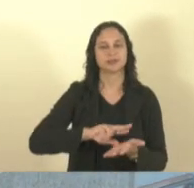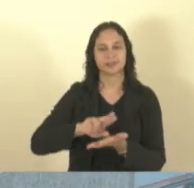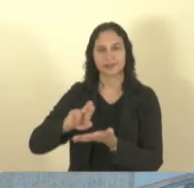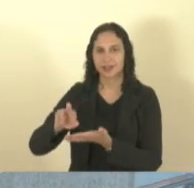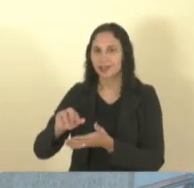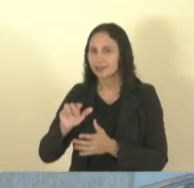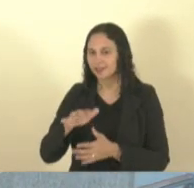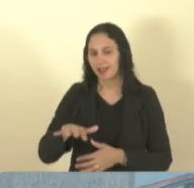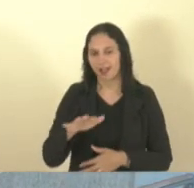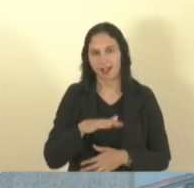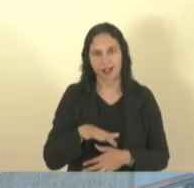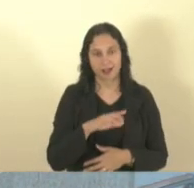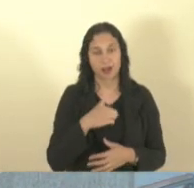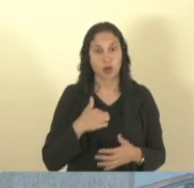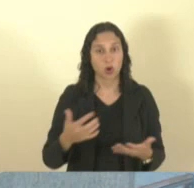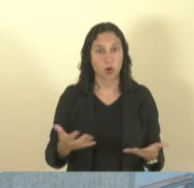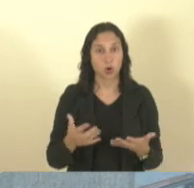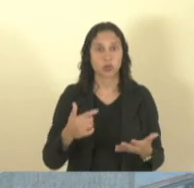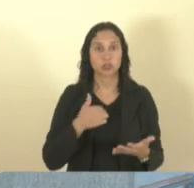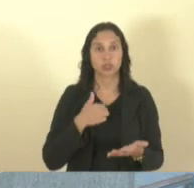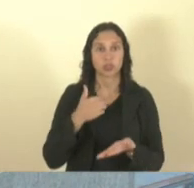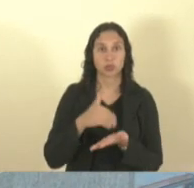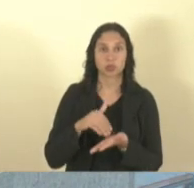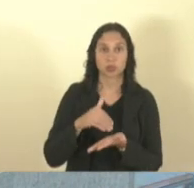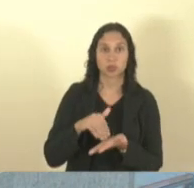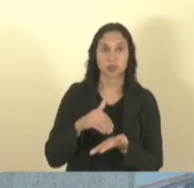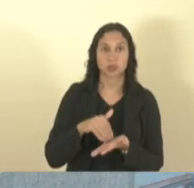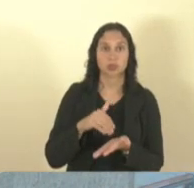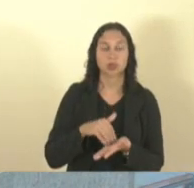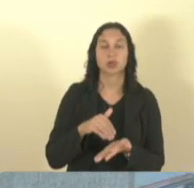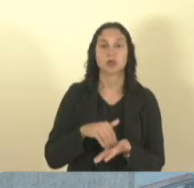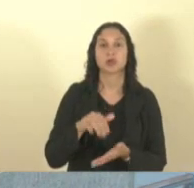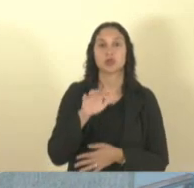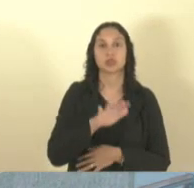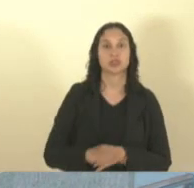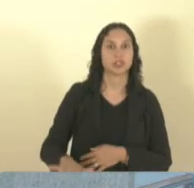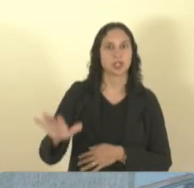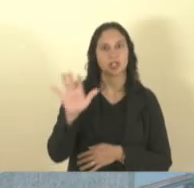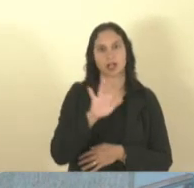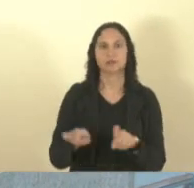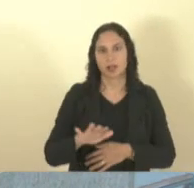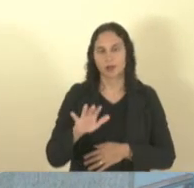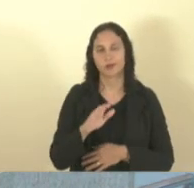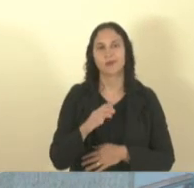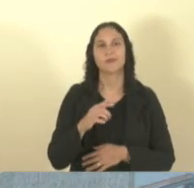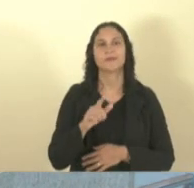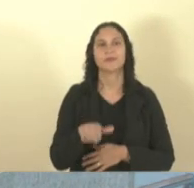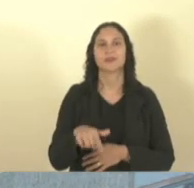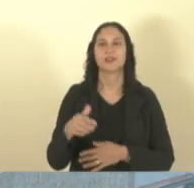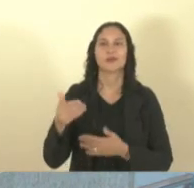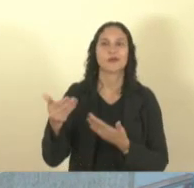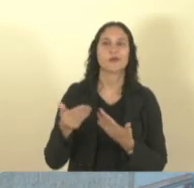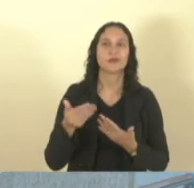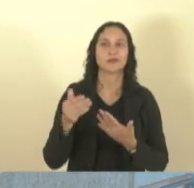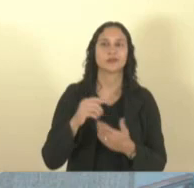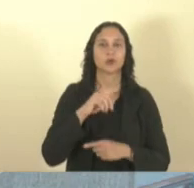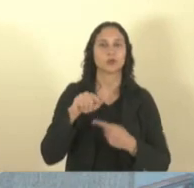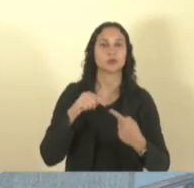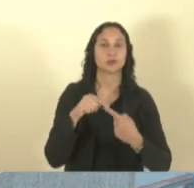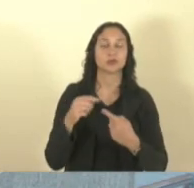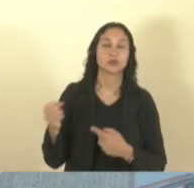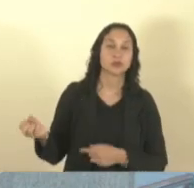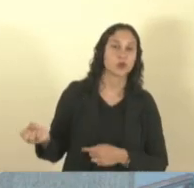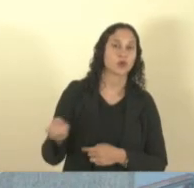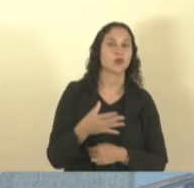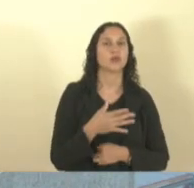privilégio de estar à frente da Subsecretaria de Administração Geral e, como diz Marcelo, estou te convidando para um novo desafio. E